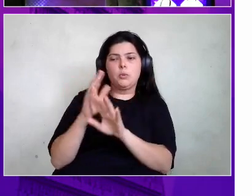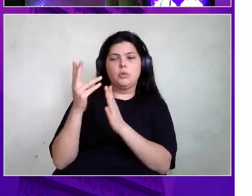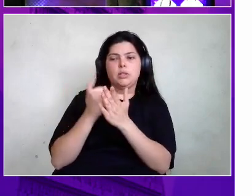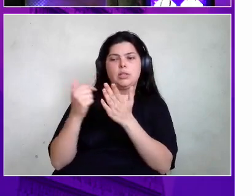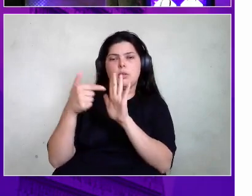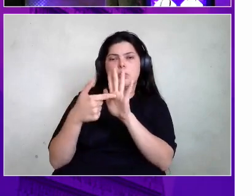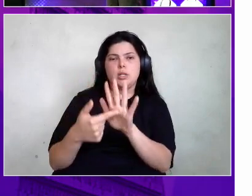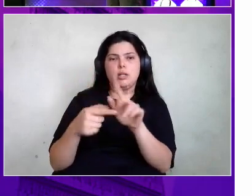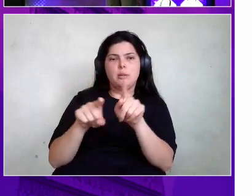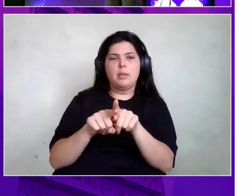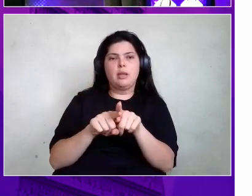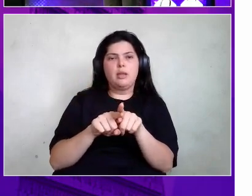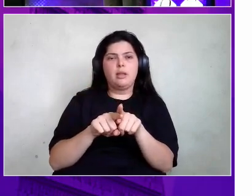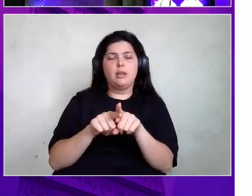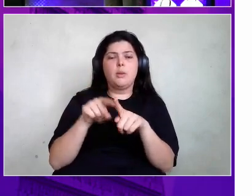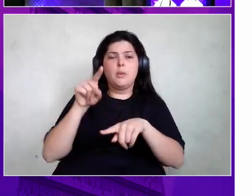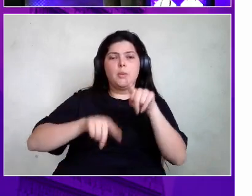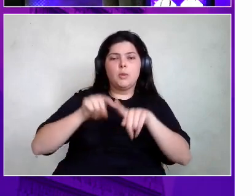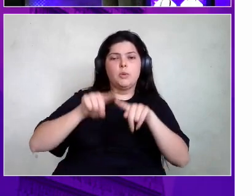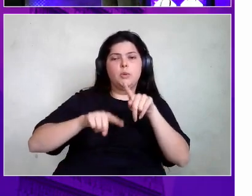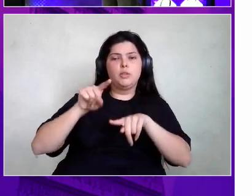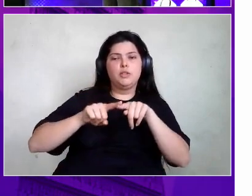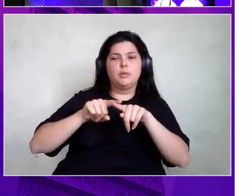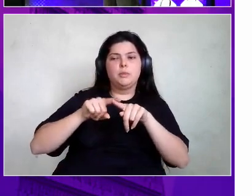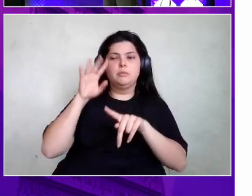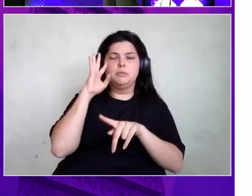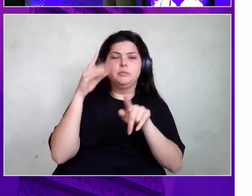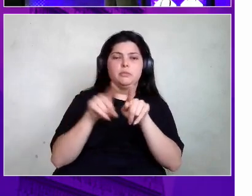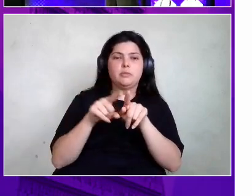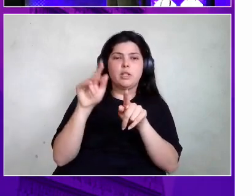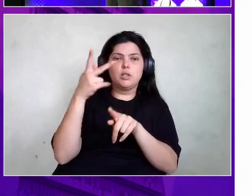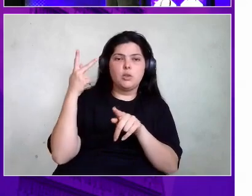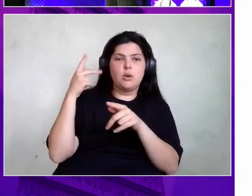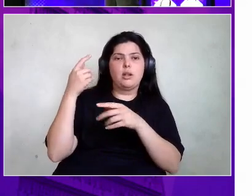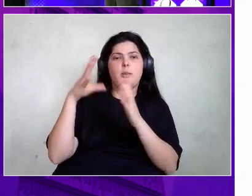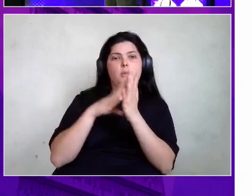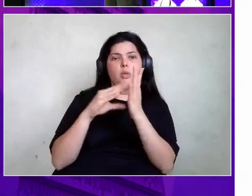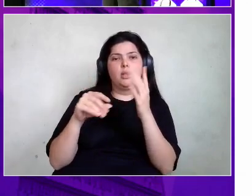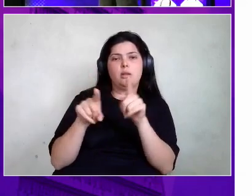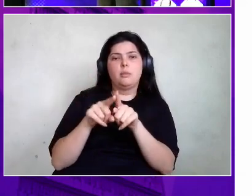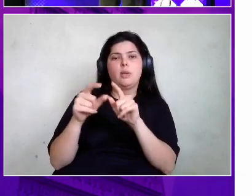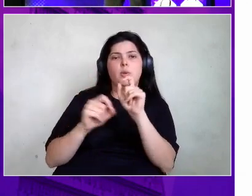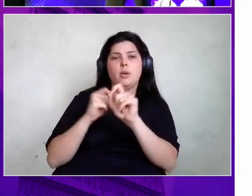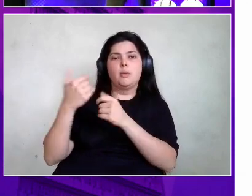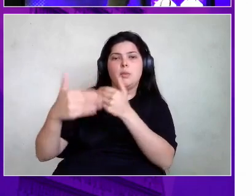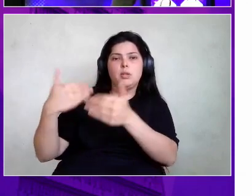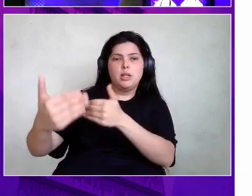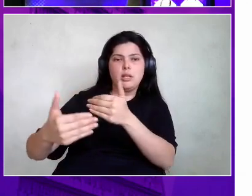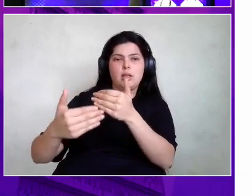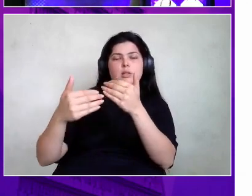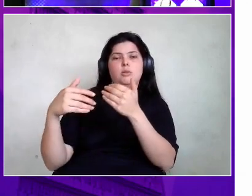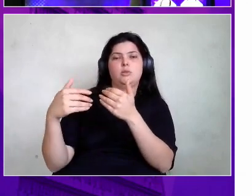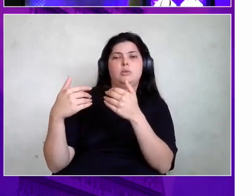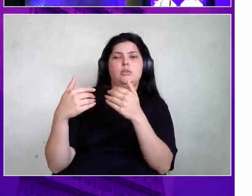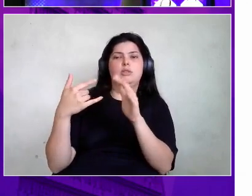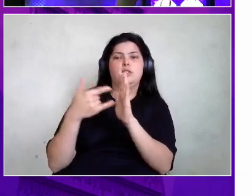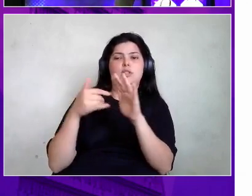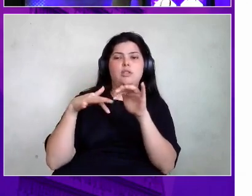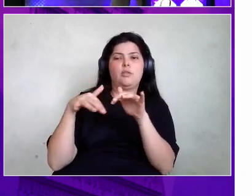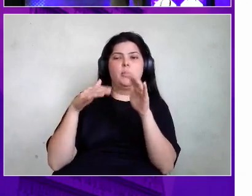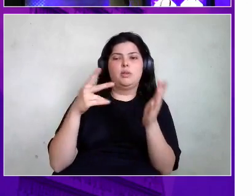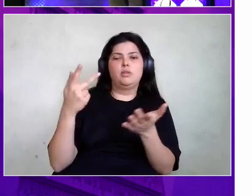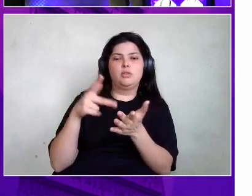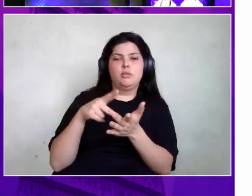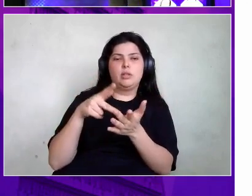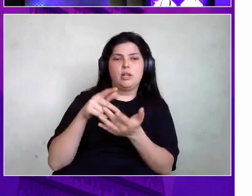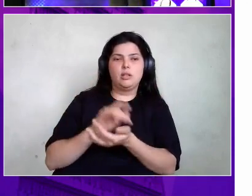designers iniciando com a história e mais protótipos, possivelmente. Então, ali começa o meu processo, a minha jornada de desenvolvimento de fato. Vê que aqui eu nem trouxe